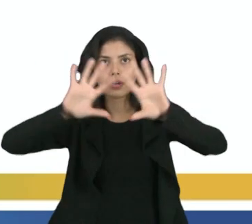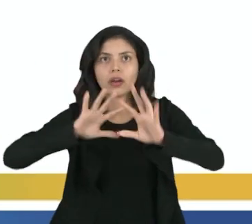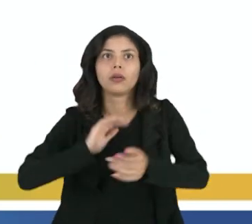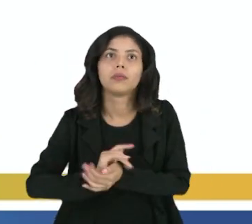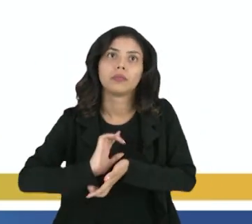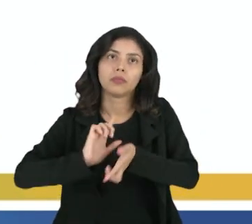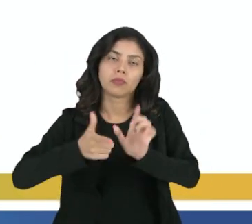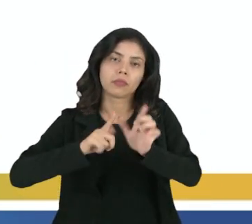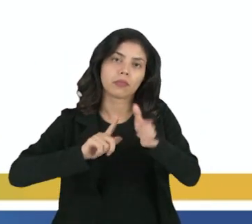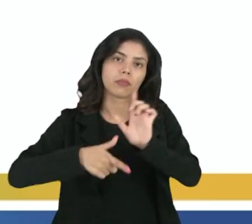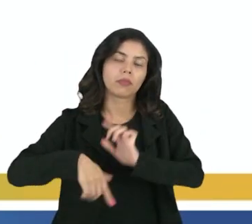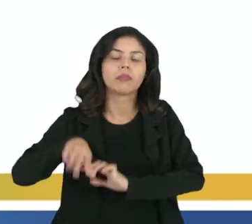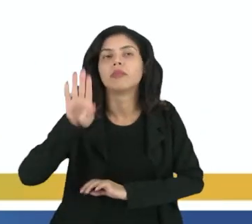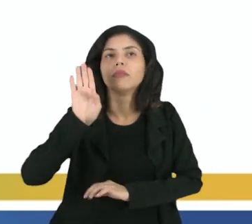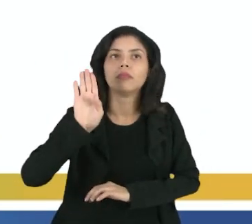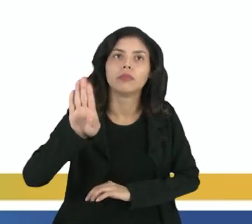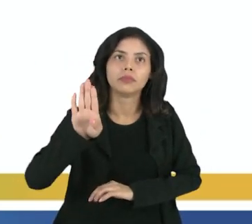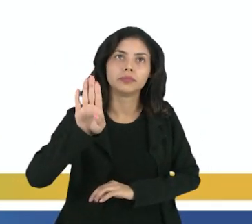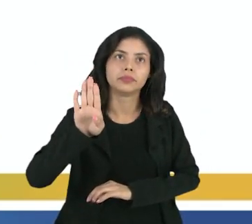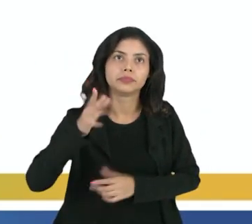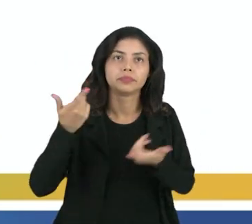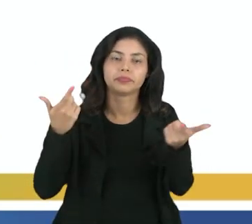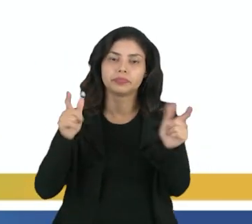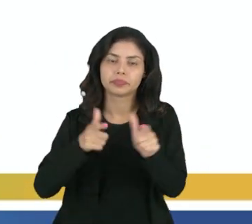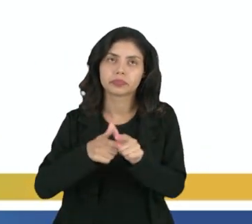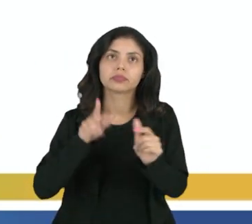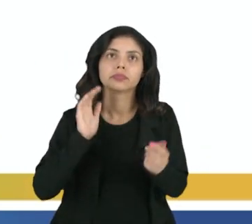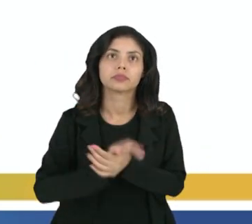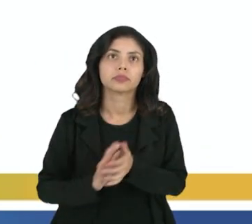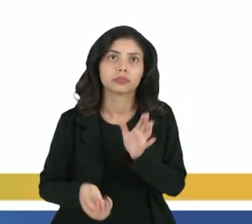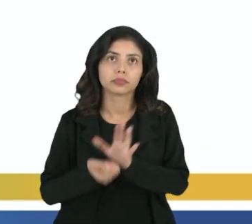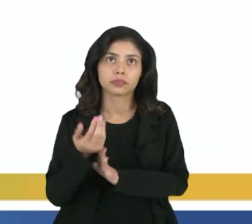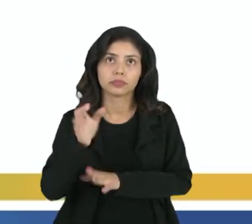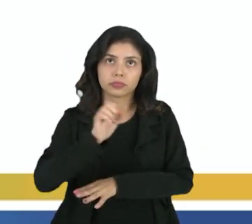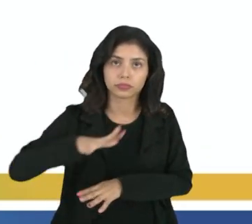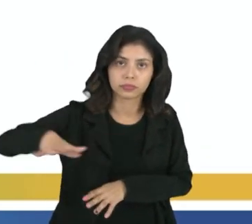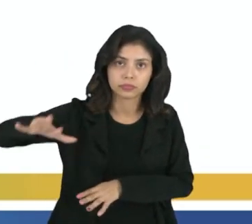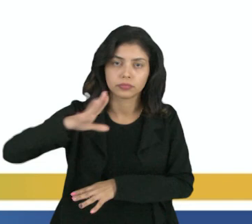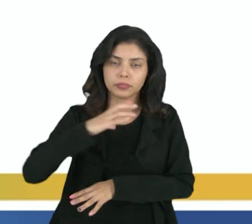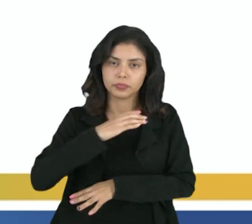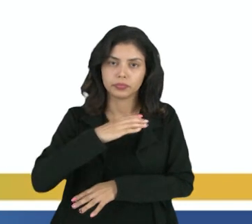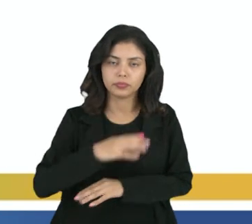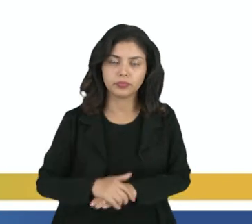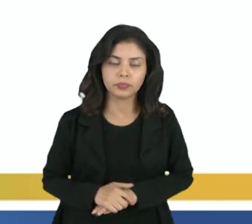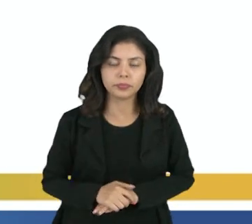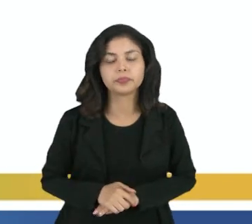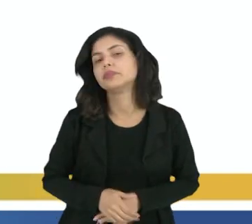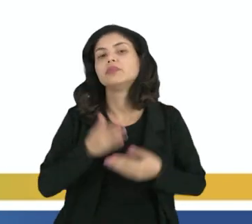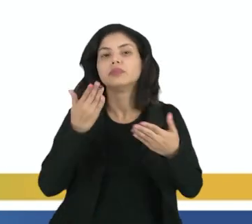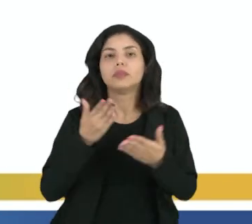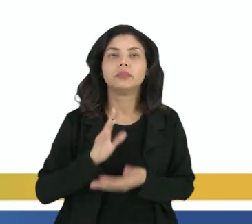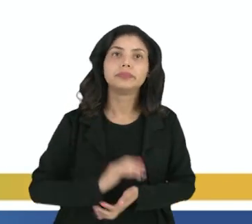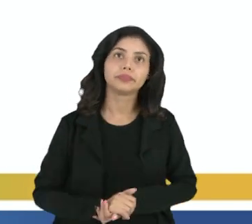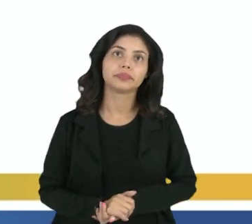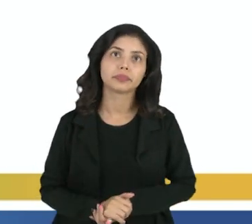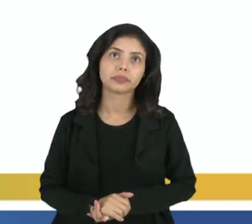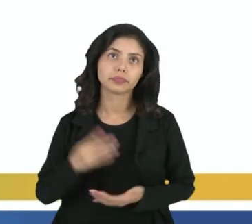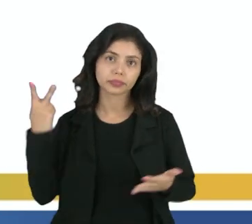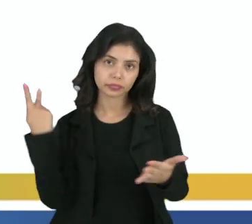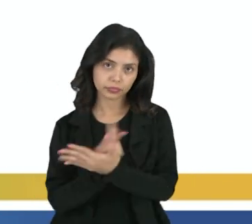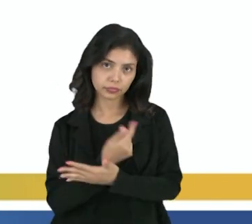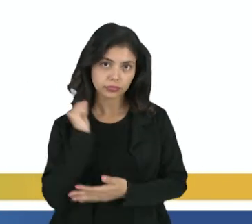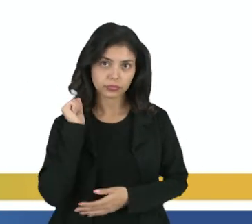a alternativa que a gente deve marcar é diminuir a criação de áreas verdes nas cidades. Então, isso aqui é uma alternativa